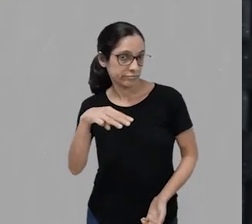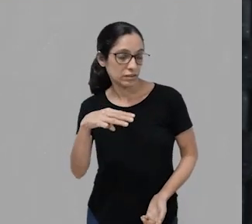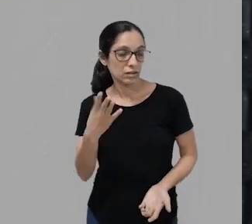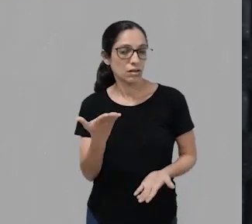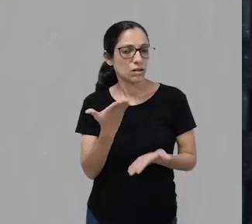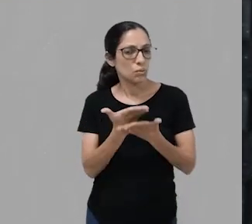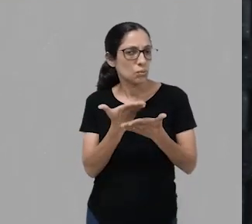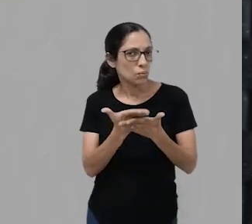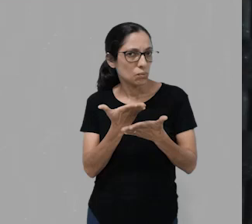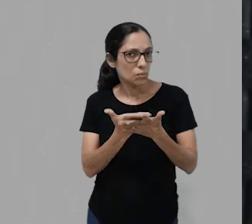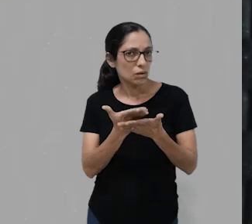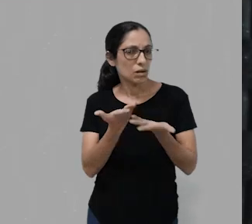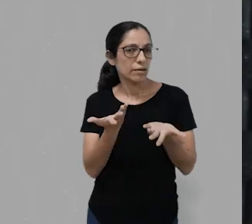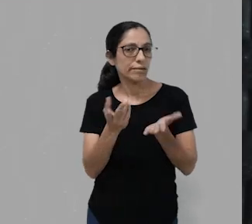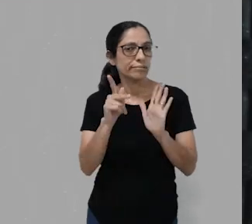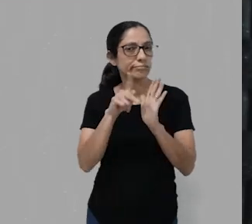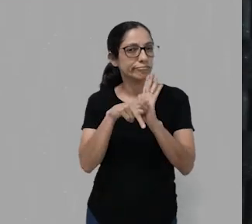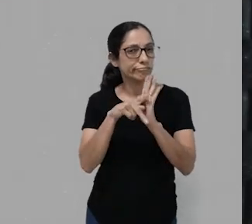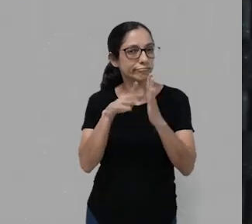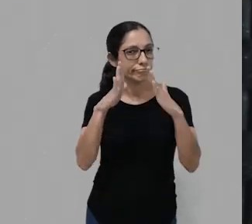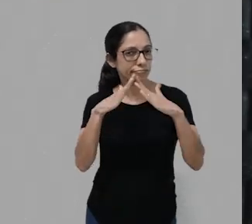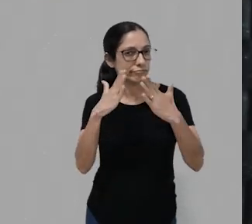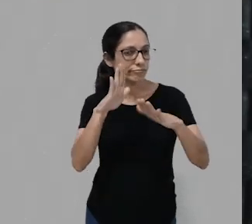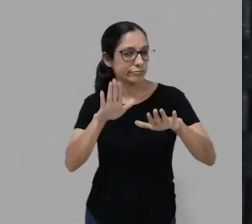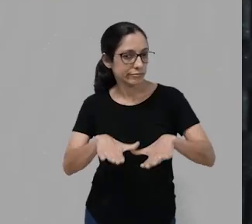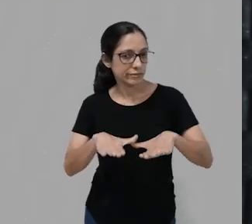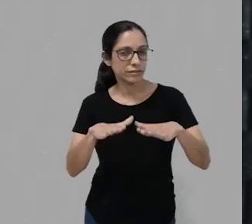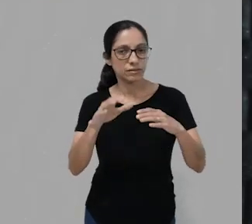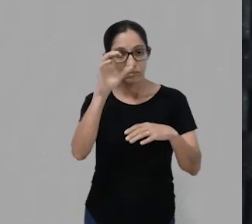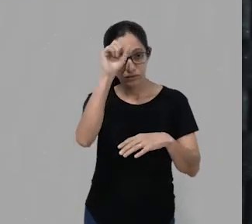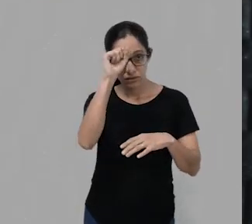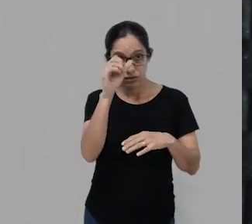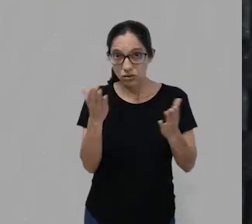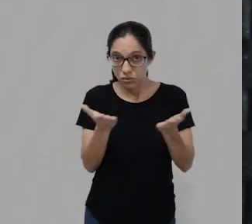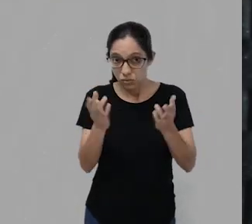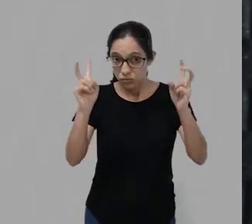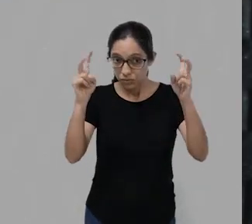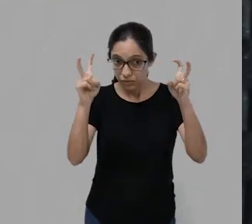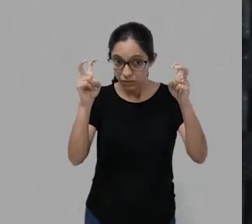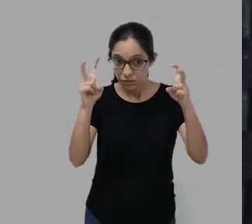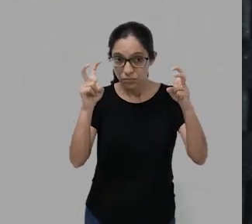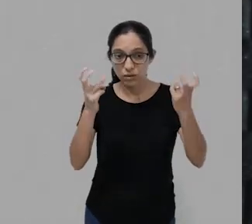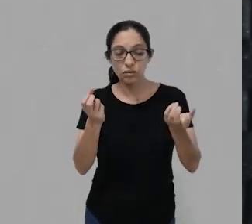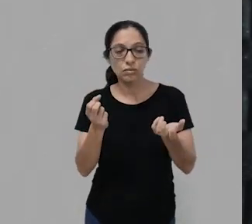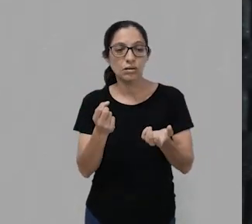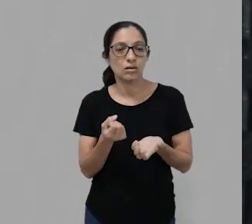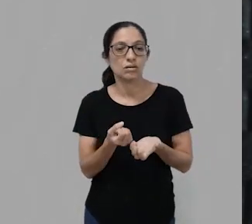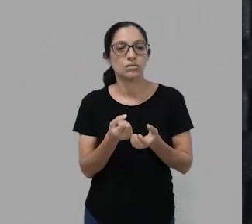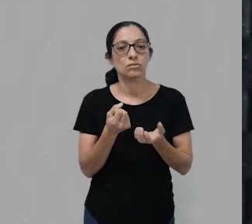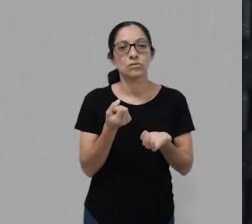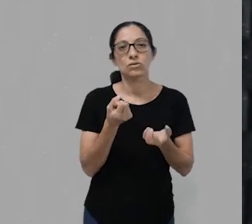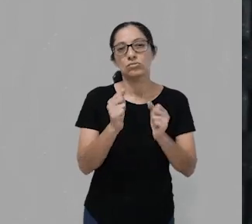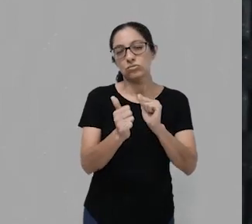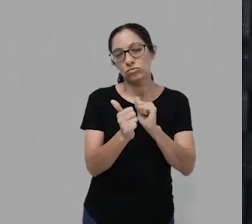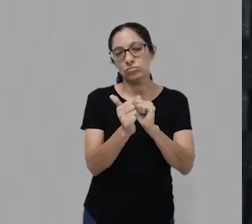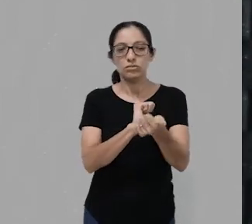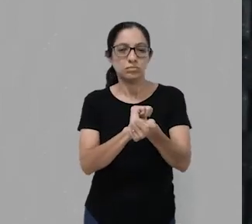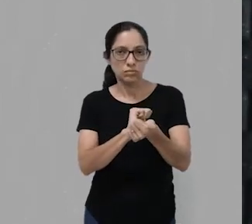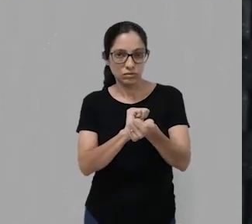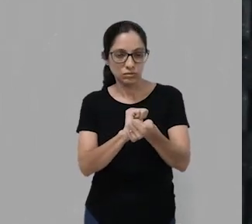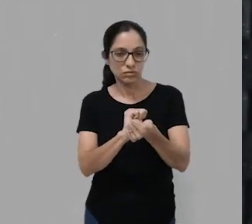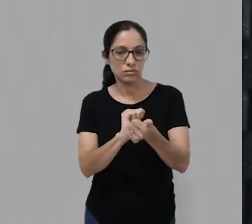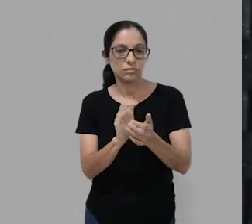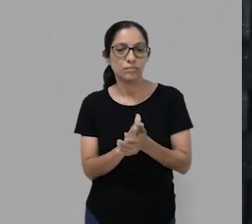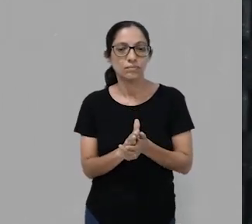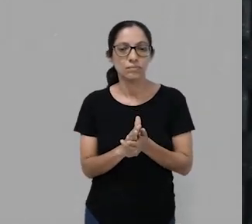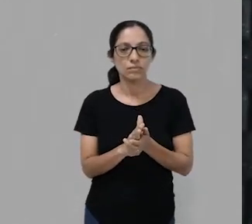Casa Aprendendo, nós iremos aprender aqui um pouquinho sobre o badminton, sobre os esportes de rede. Nós já viemos numa sequência aí na